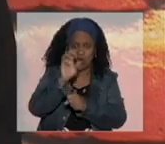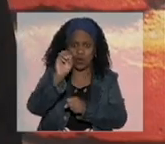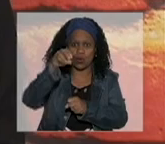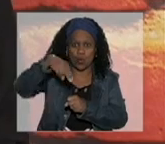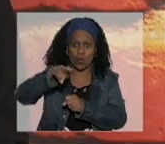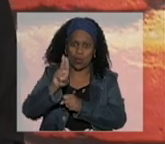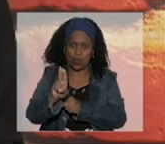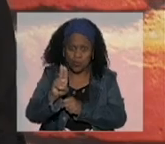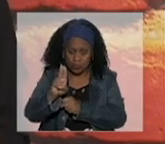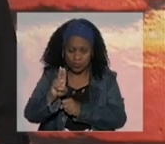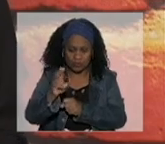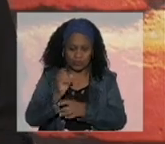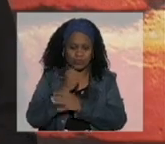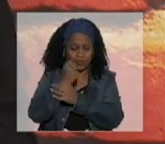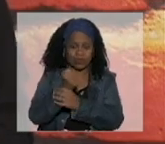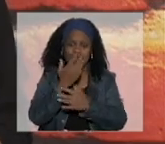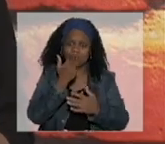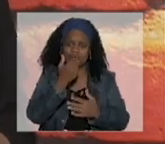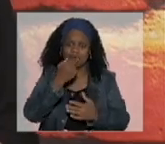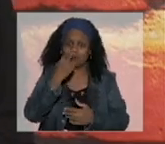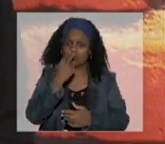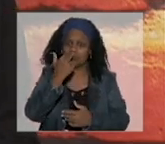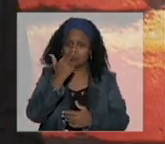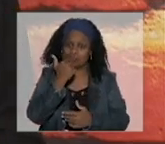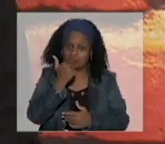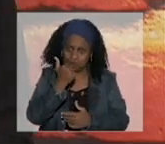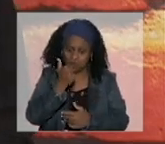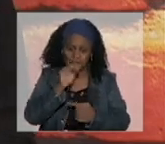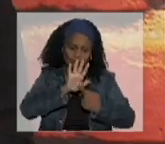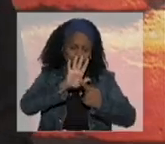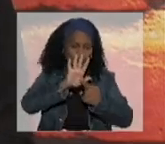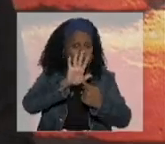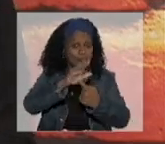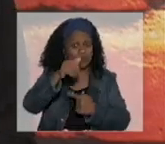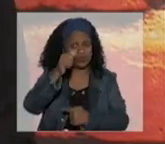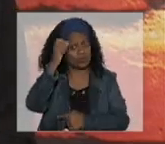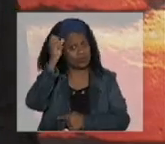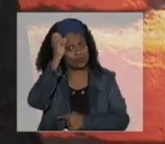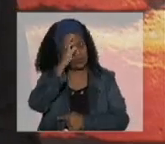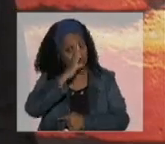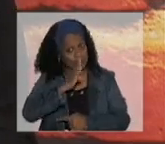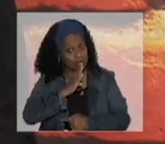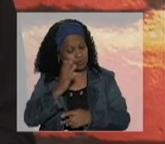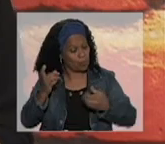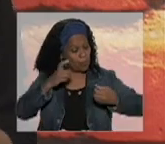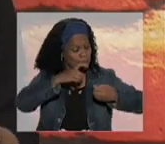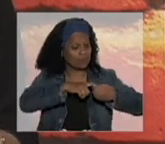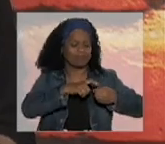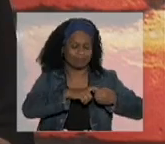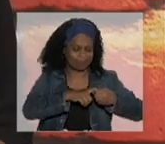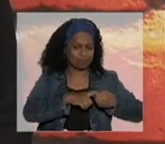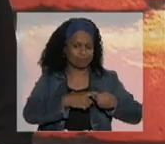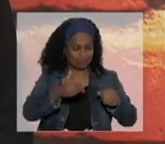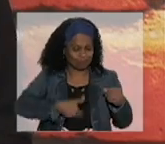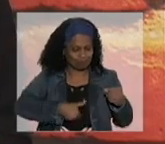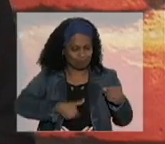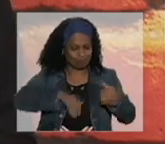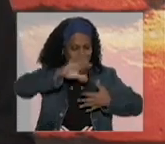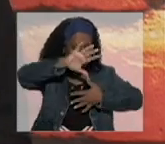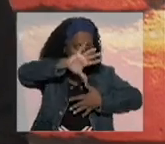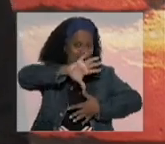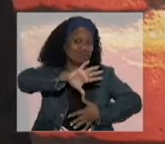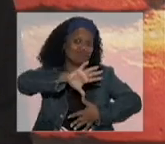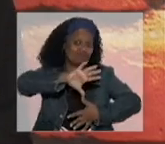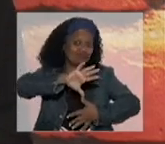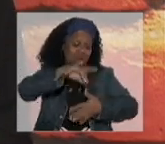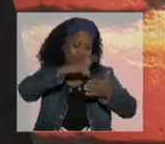Nações Unidas sobre Segurança Alimentar e Nutricional traz um alerta para o Brasil. Nós podemos voltar a fazer parte do Mapa